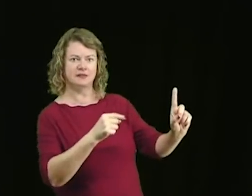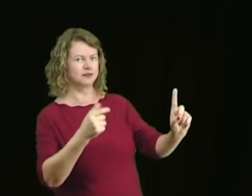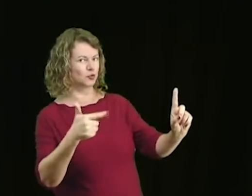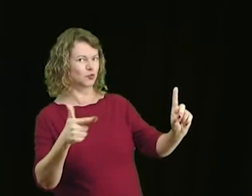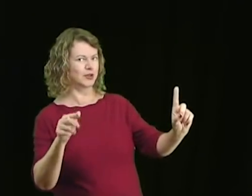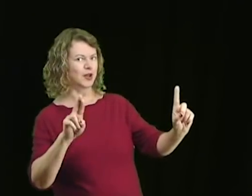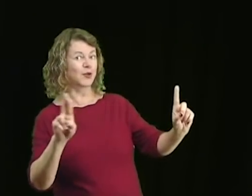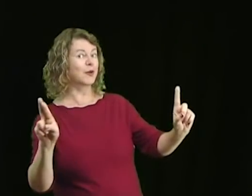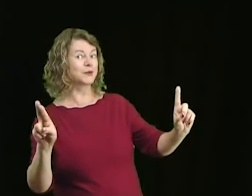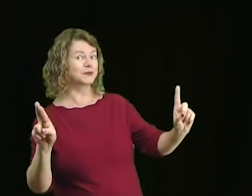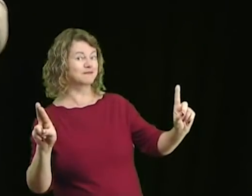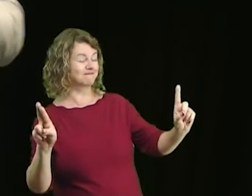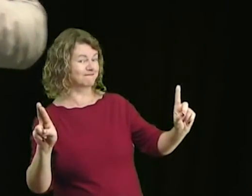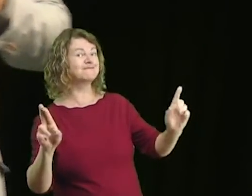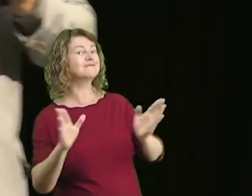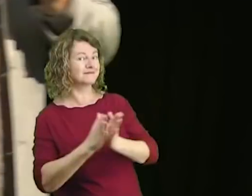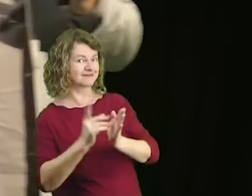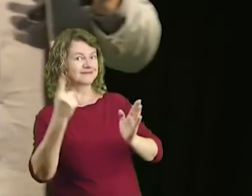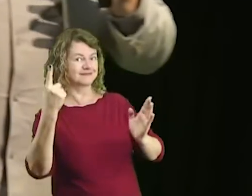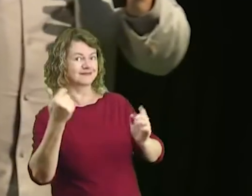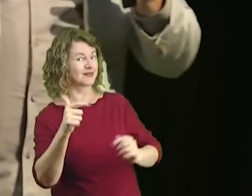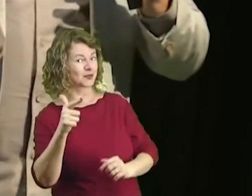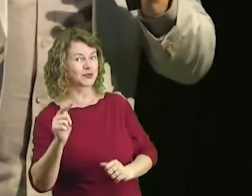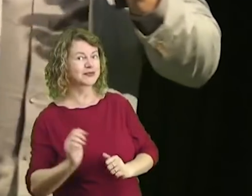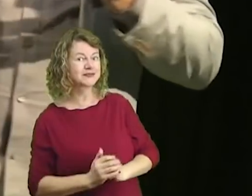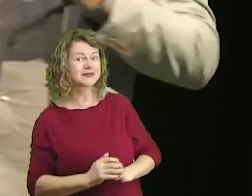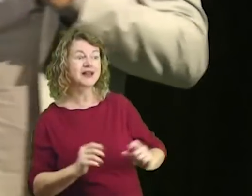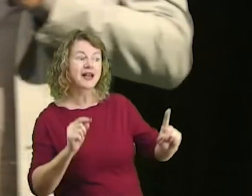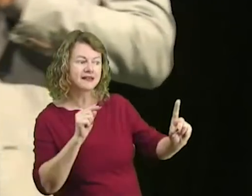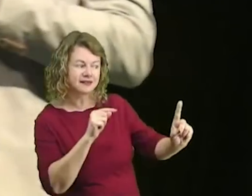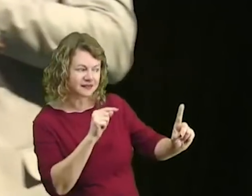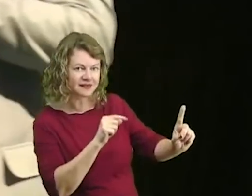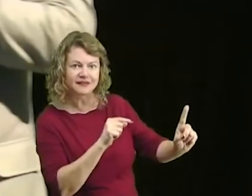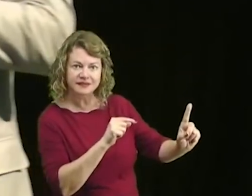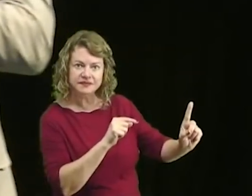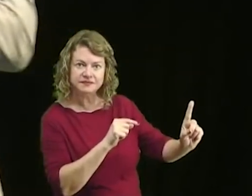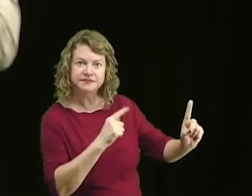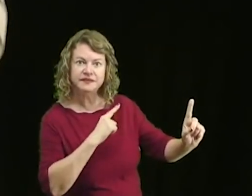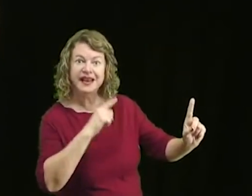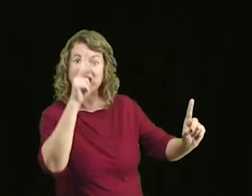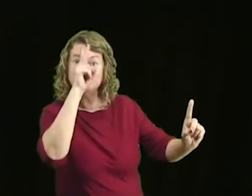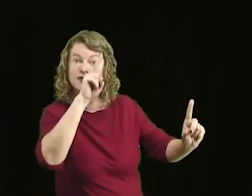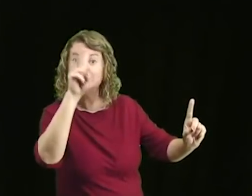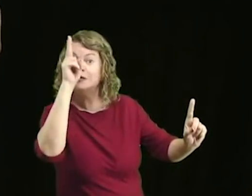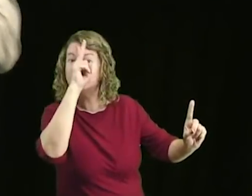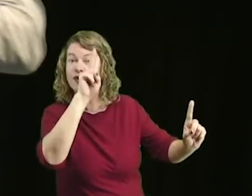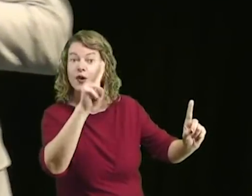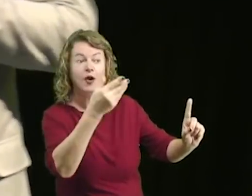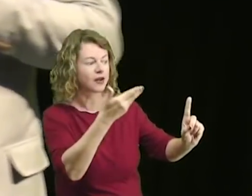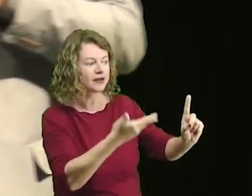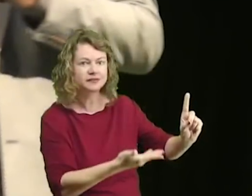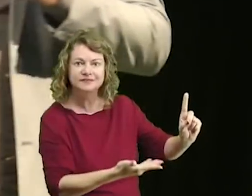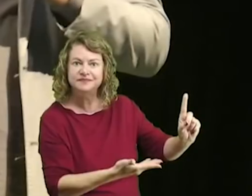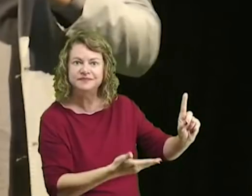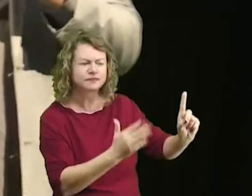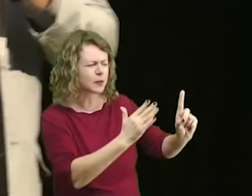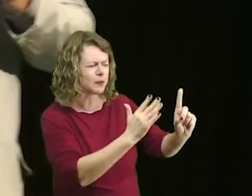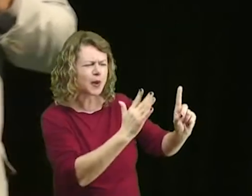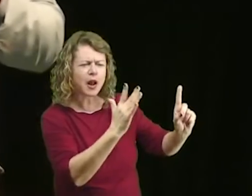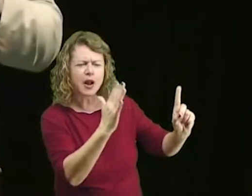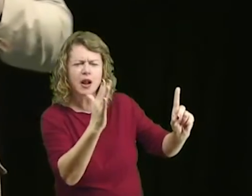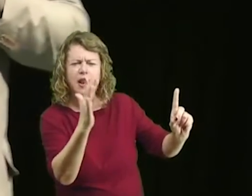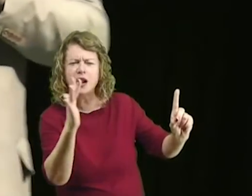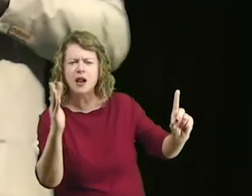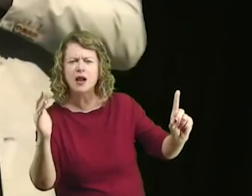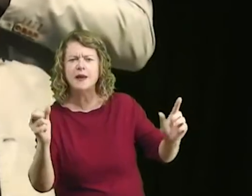na Bíblia, mas ela tem uma história que marca o